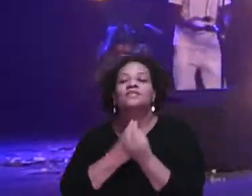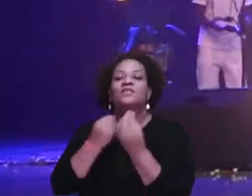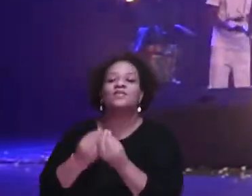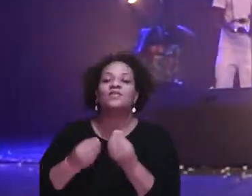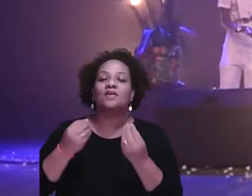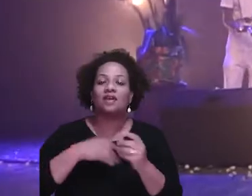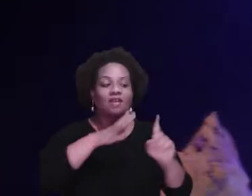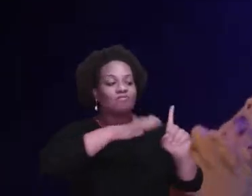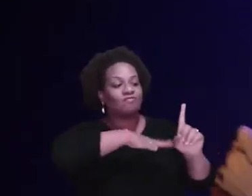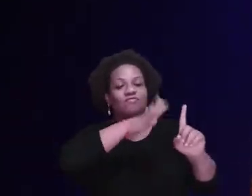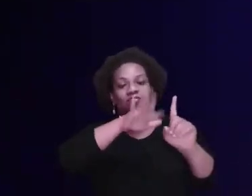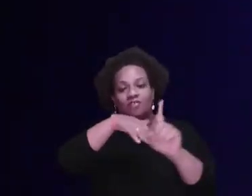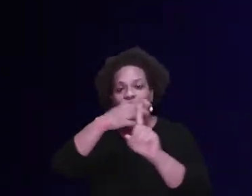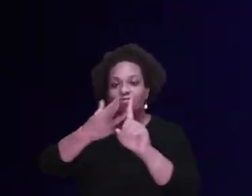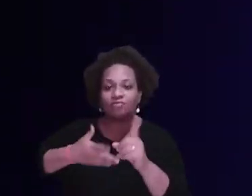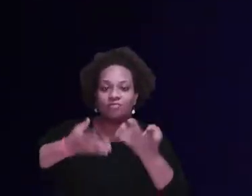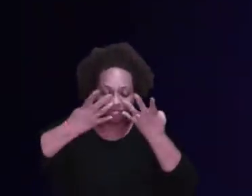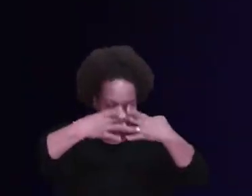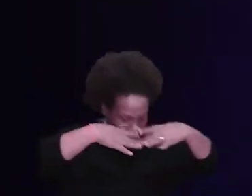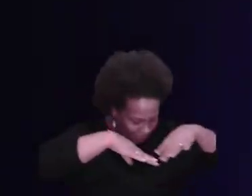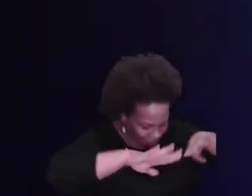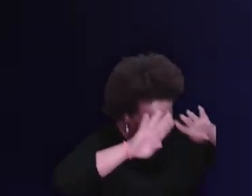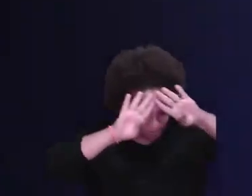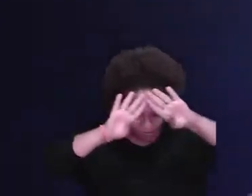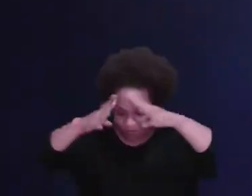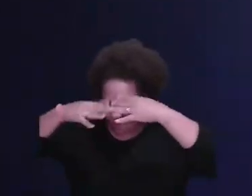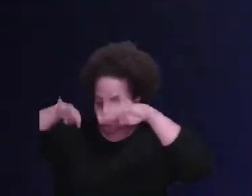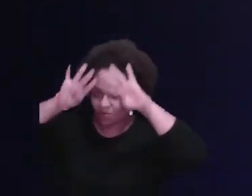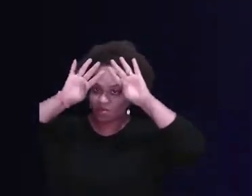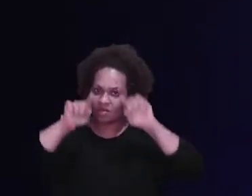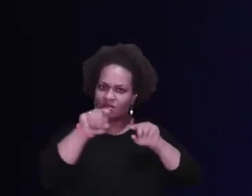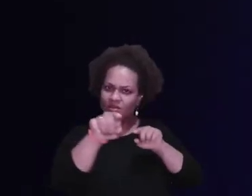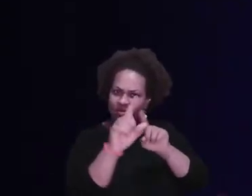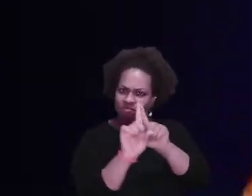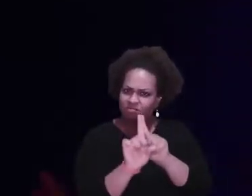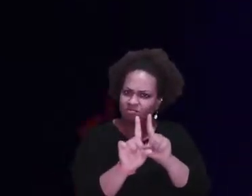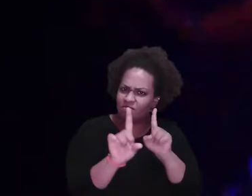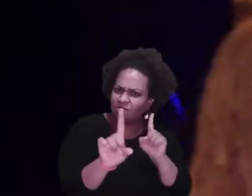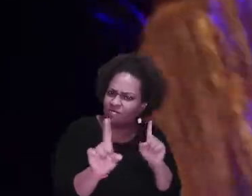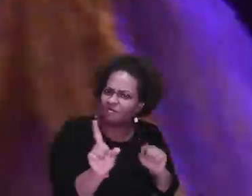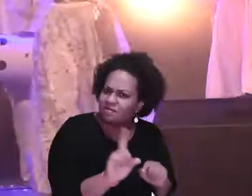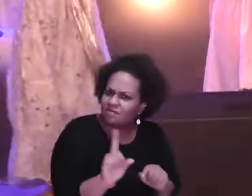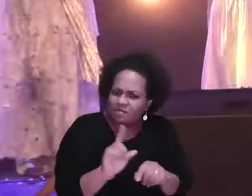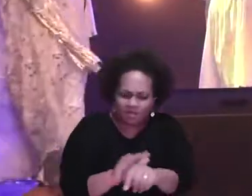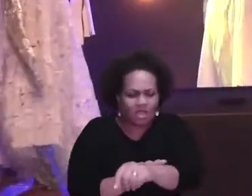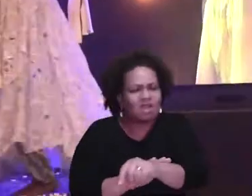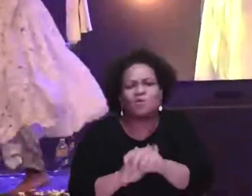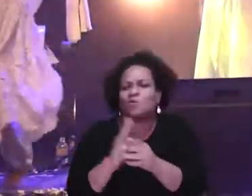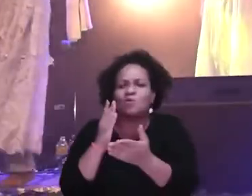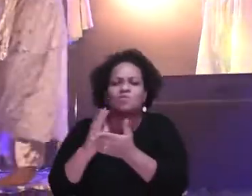loiro pé eu vou saudar os meus ancestrais Diga meu irmão não menina